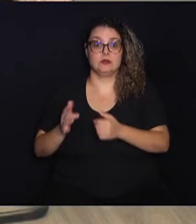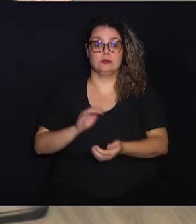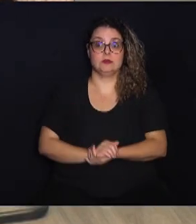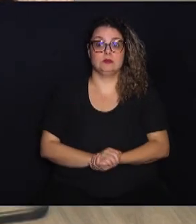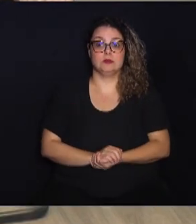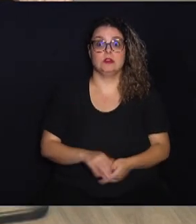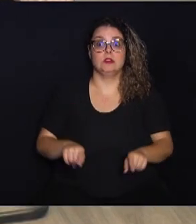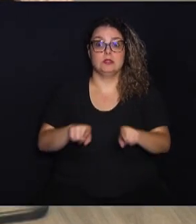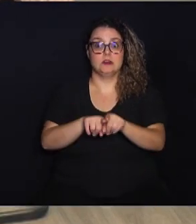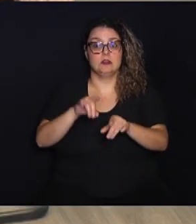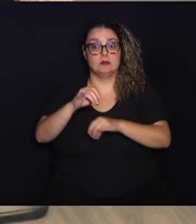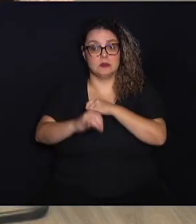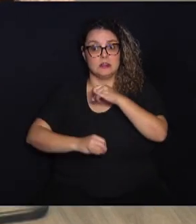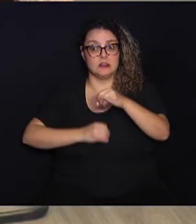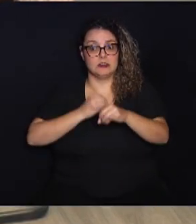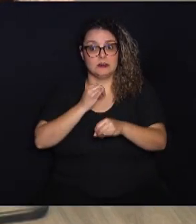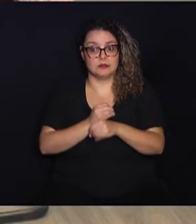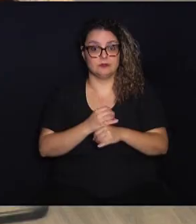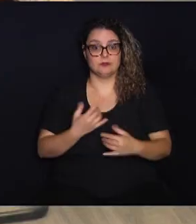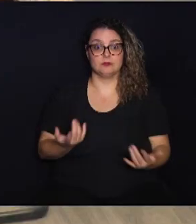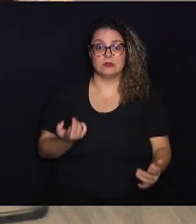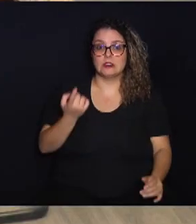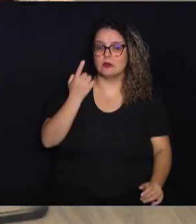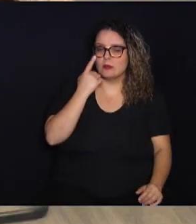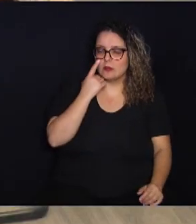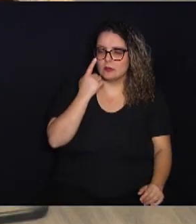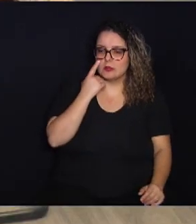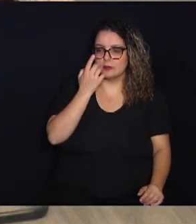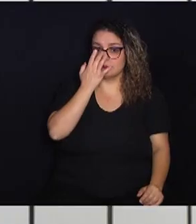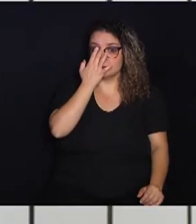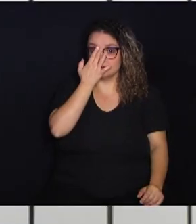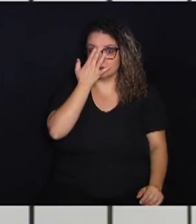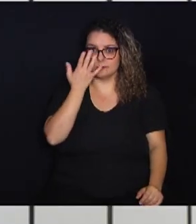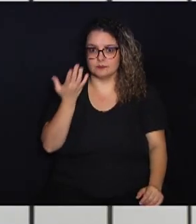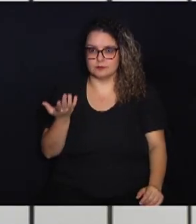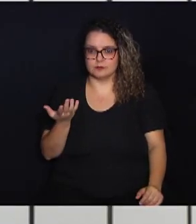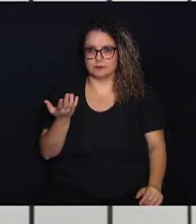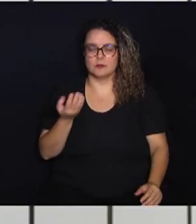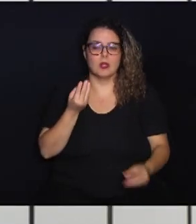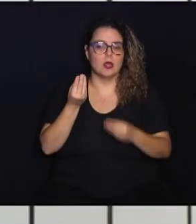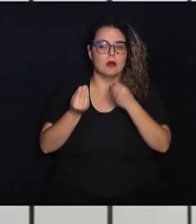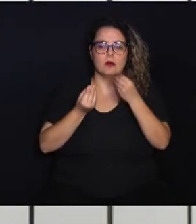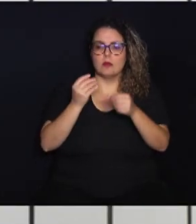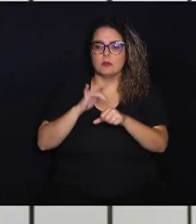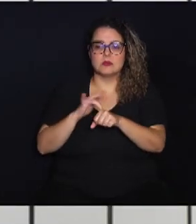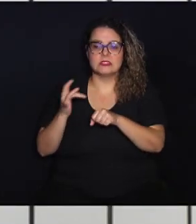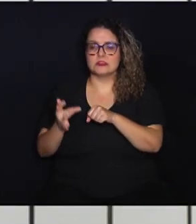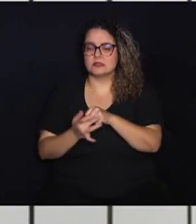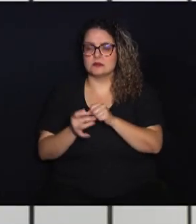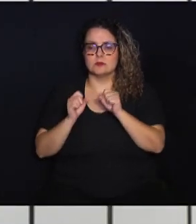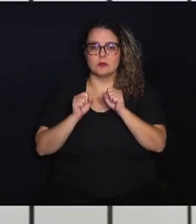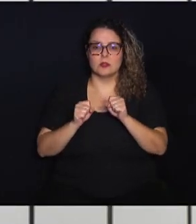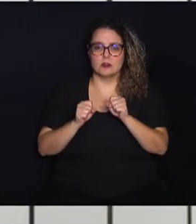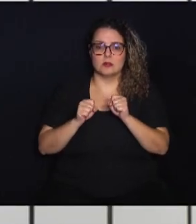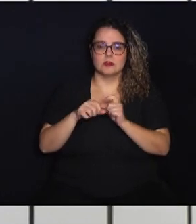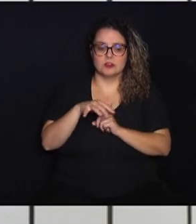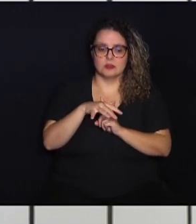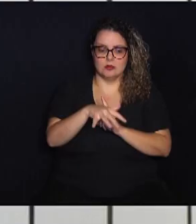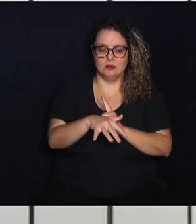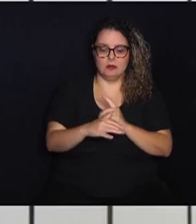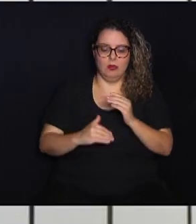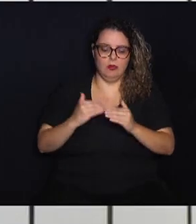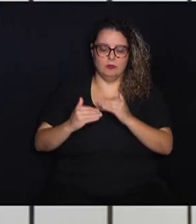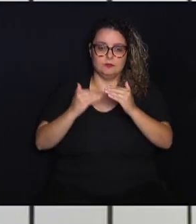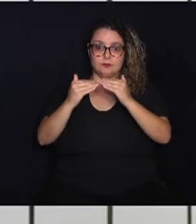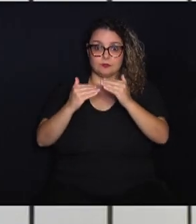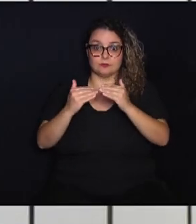na internet. E olha, como as redes sociais podem interferir no